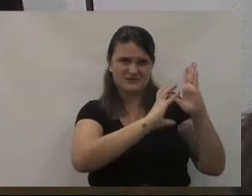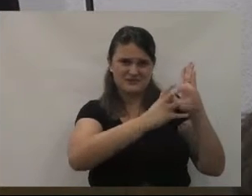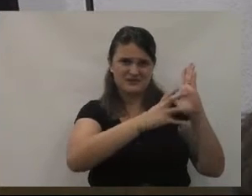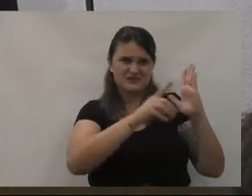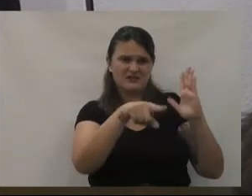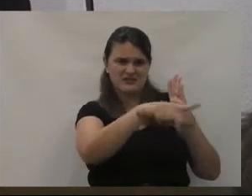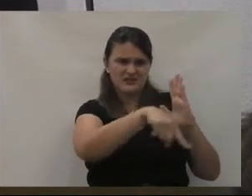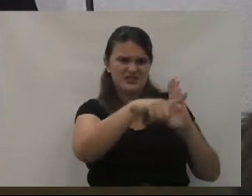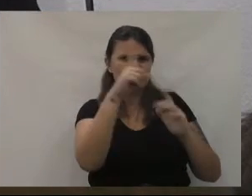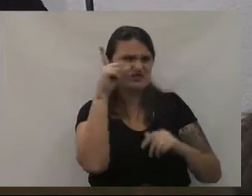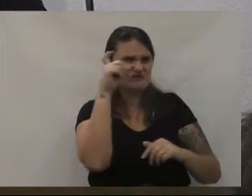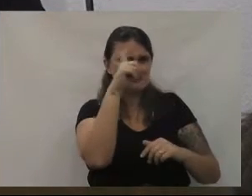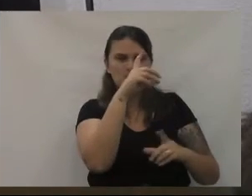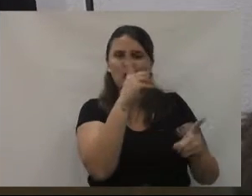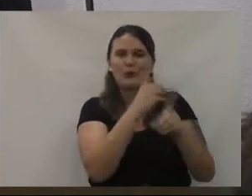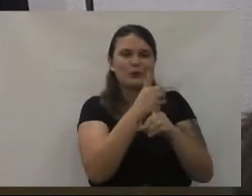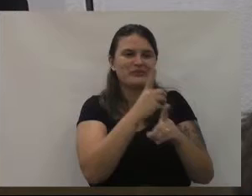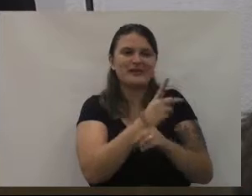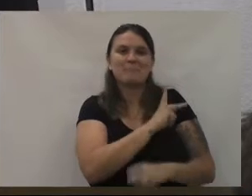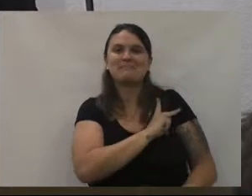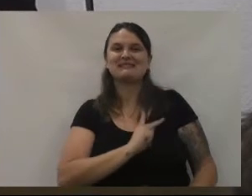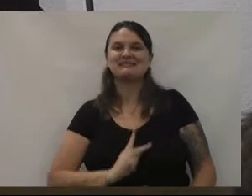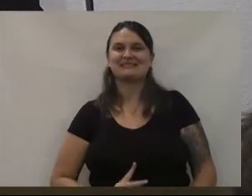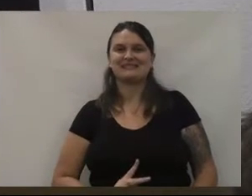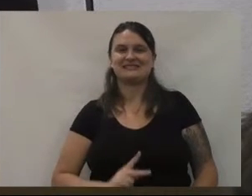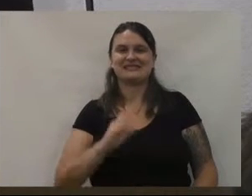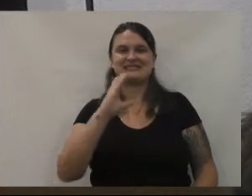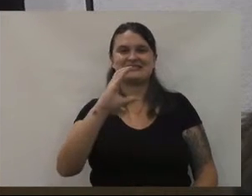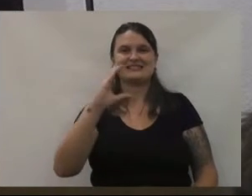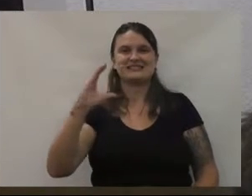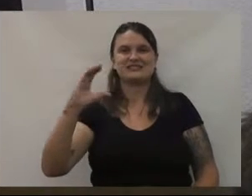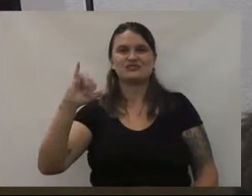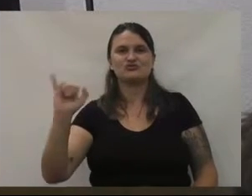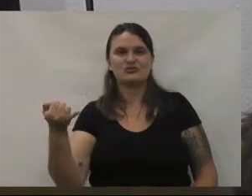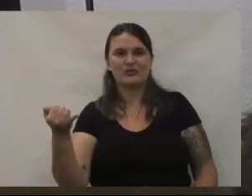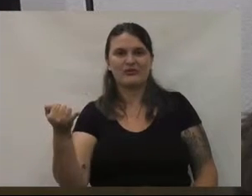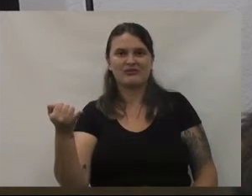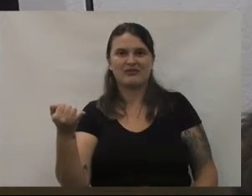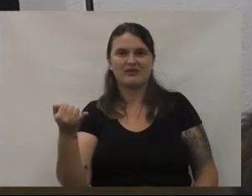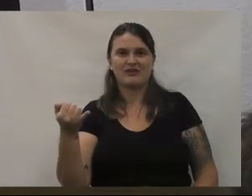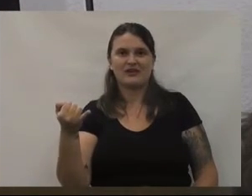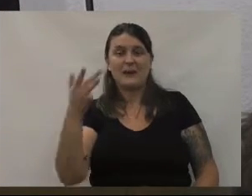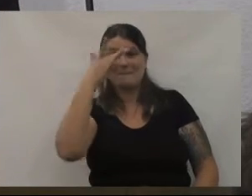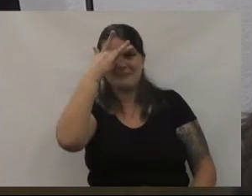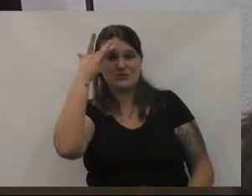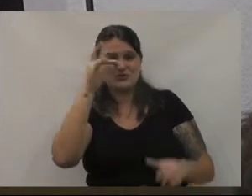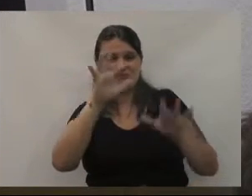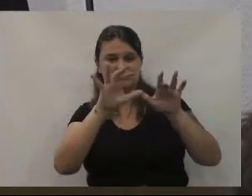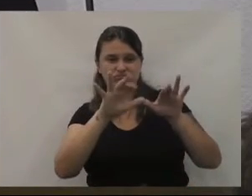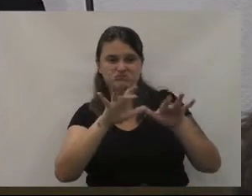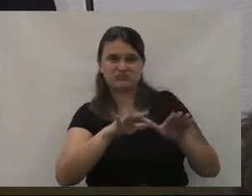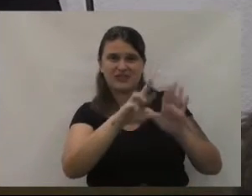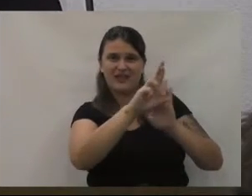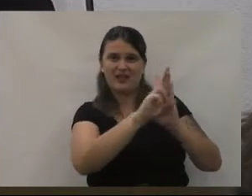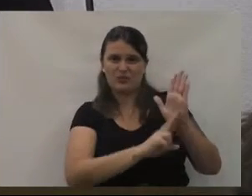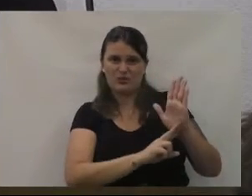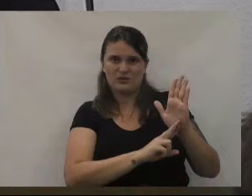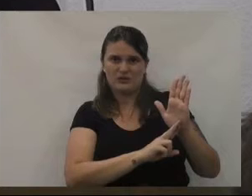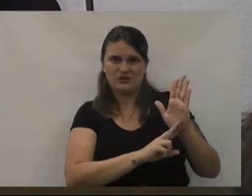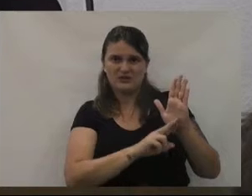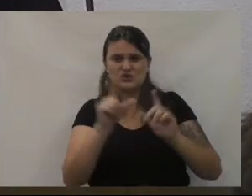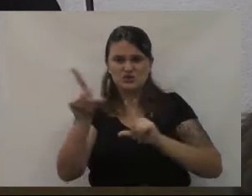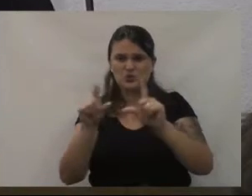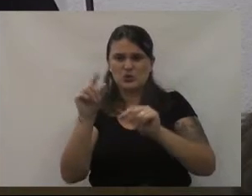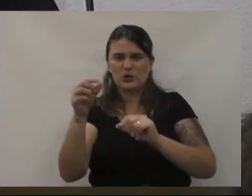encontrar um presidente para presidir a CCJ e um relator para a CCJ.